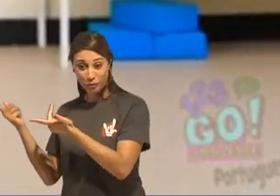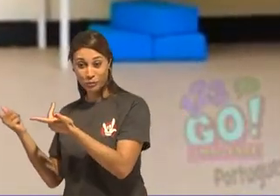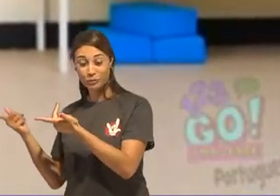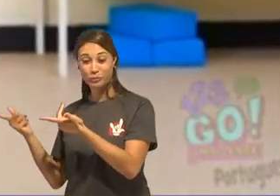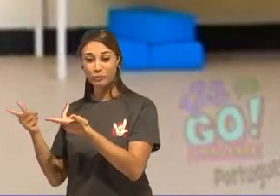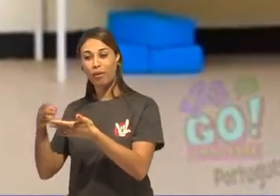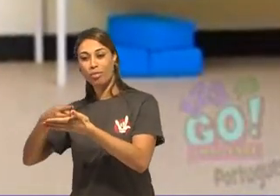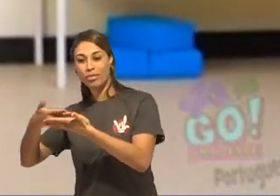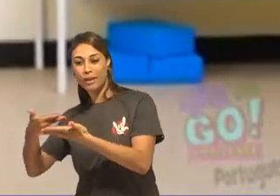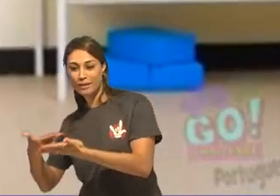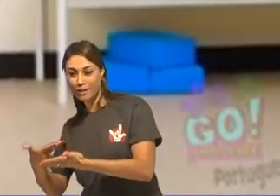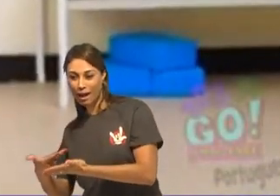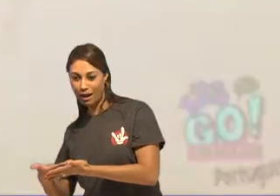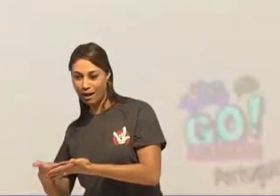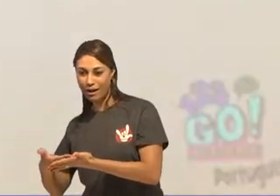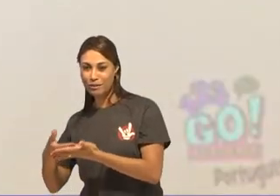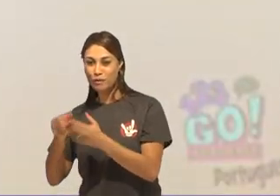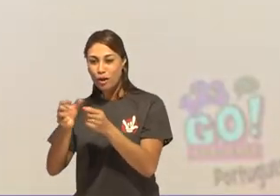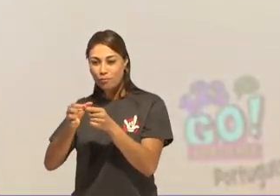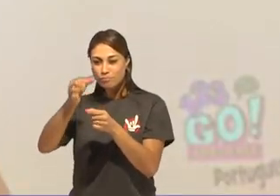E levantar,